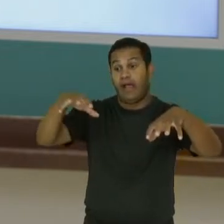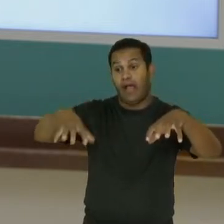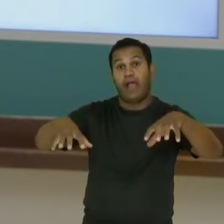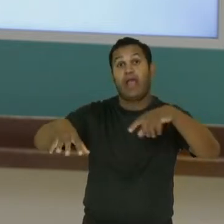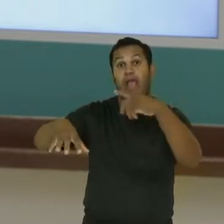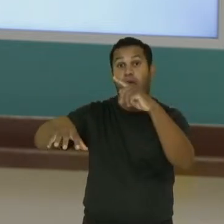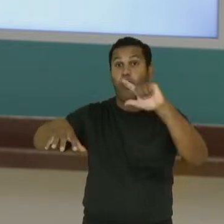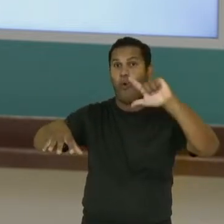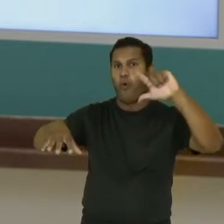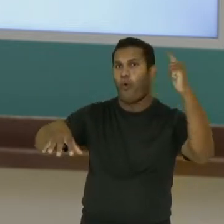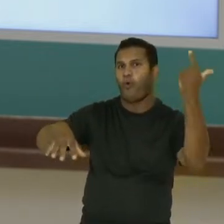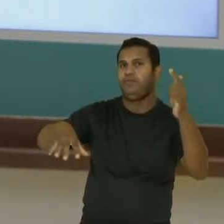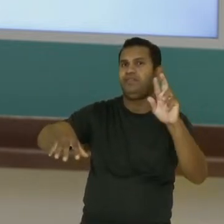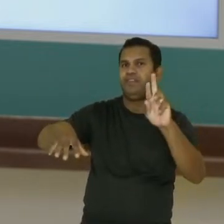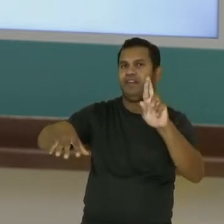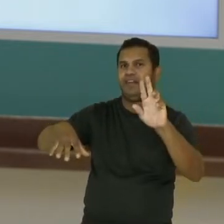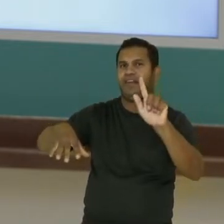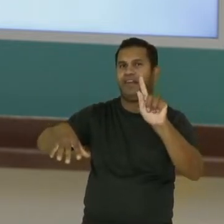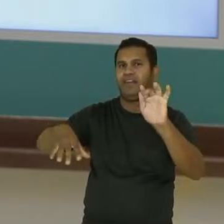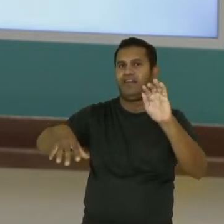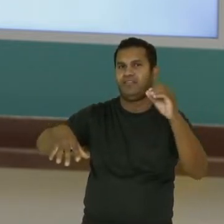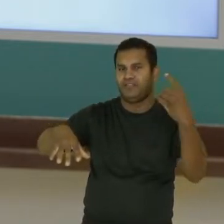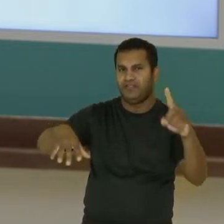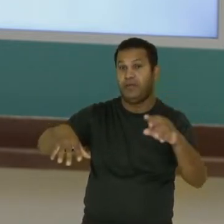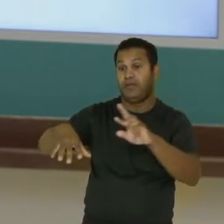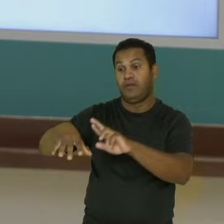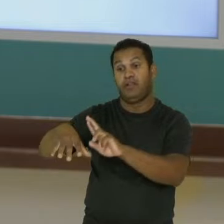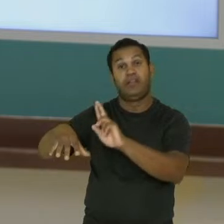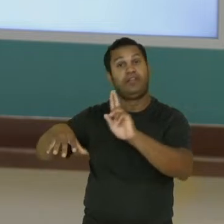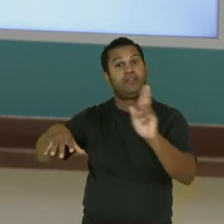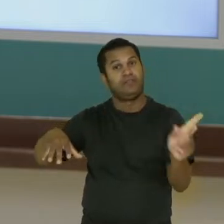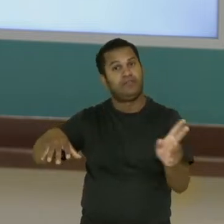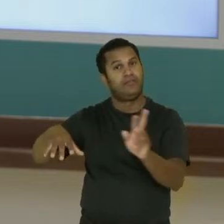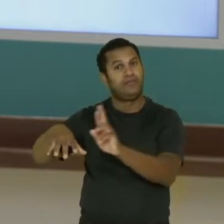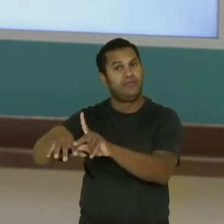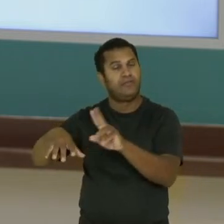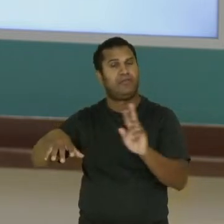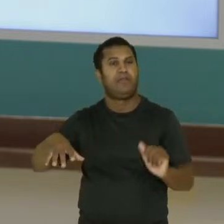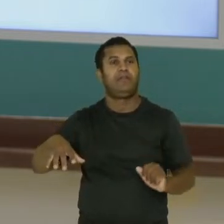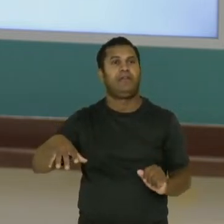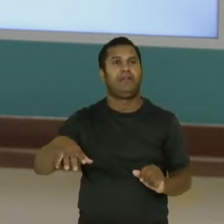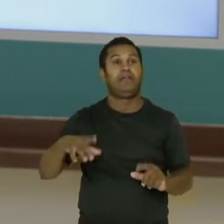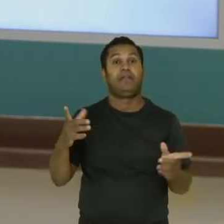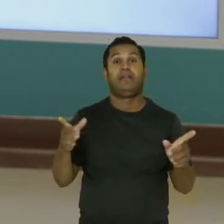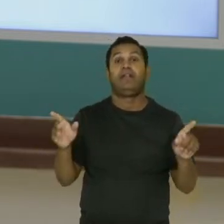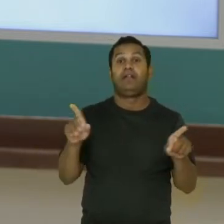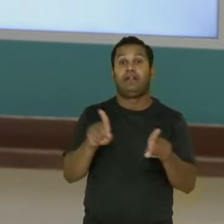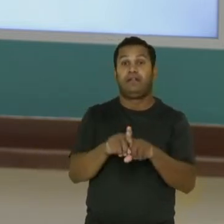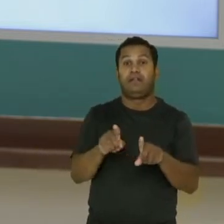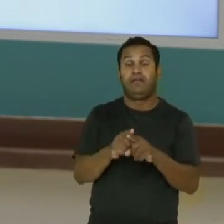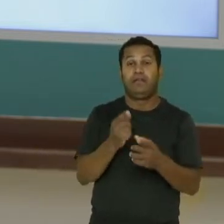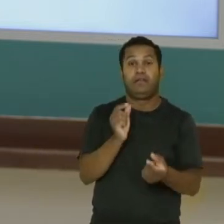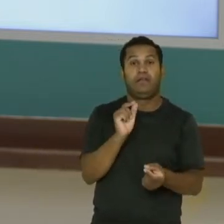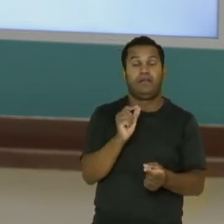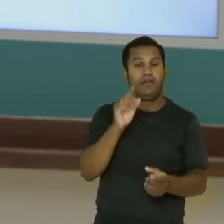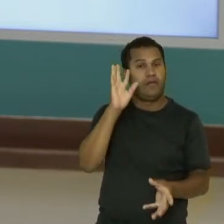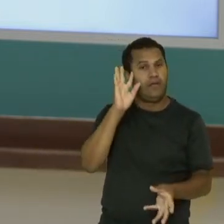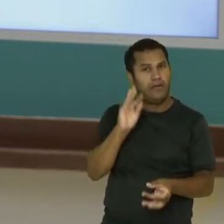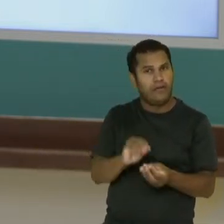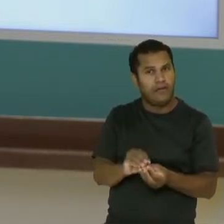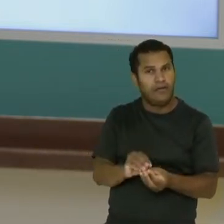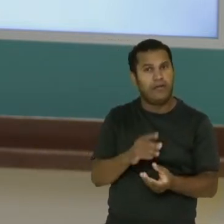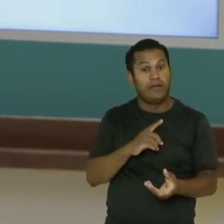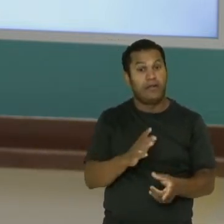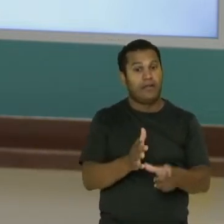vai, então, dizer que elas são criadas a partir de estudos sobre as características gerais de um território. Então, eu tenho